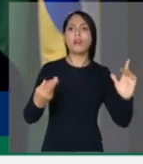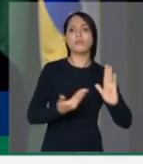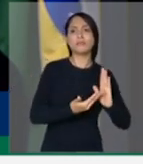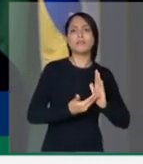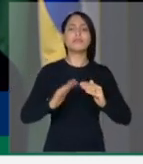Obrigado.